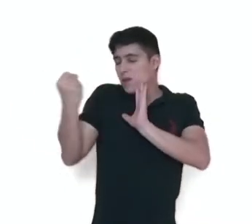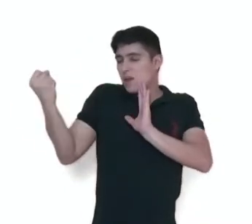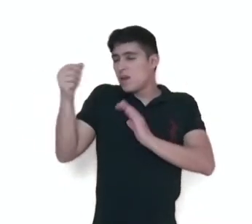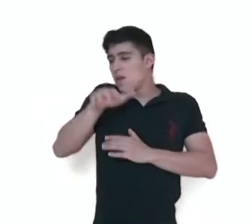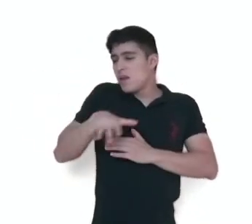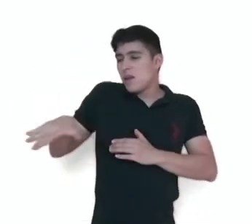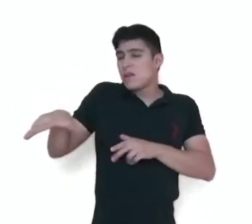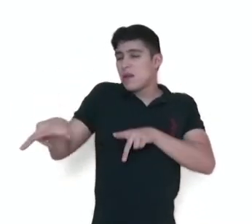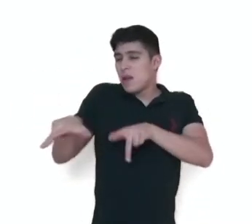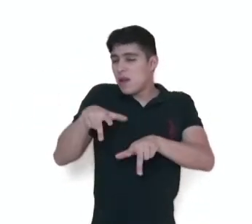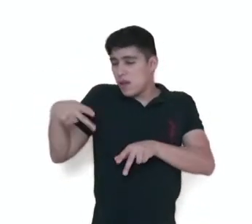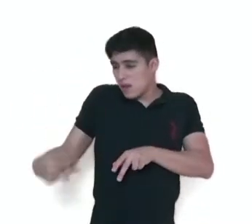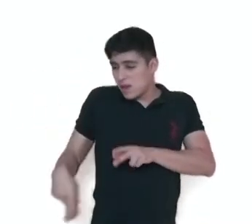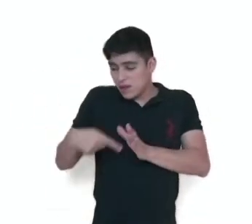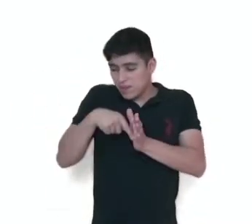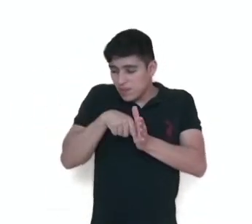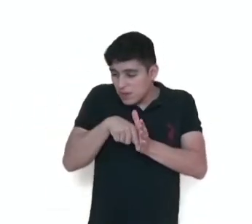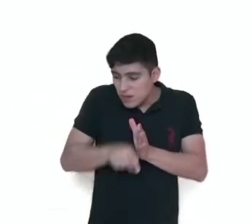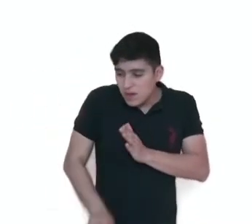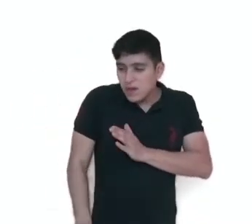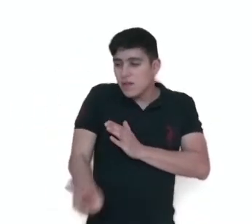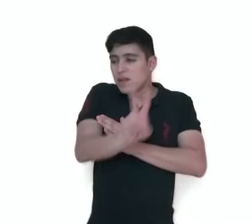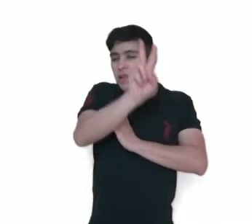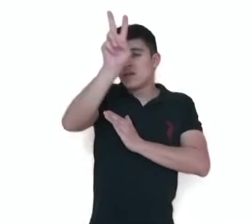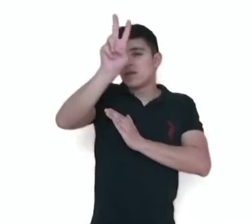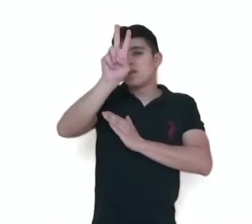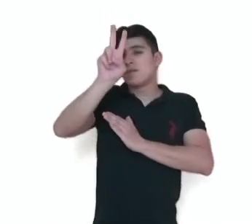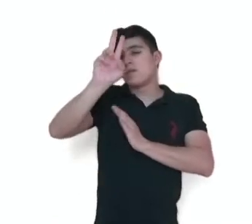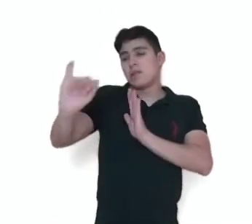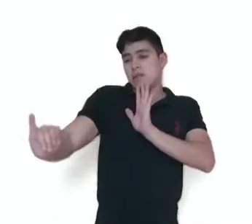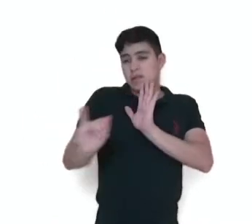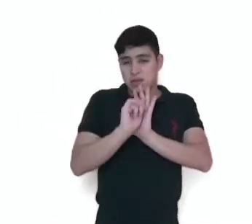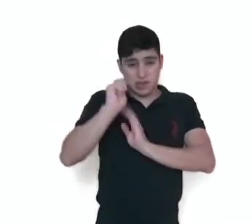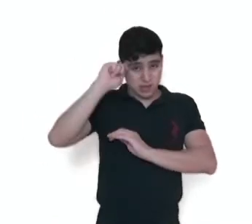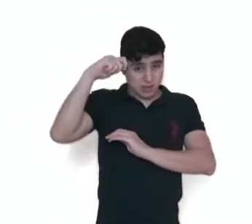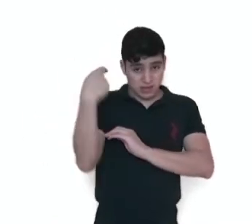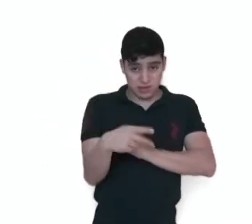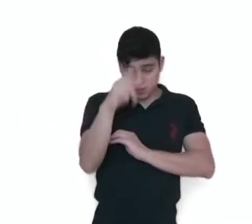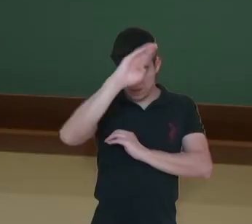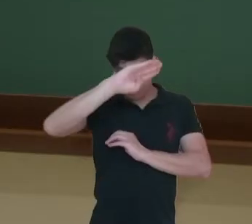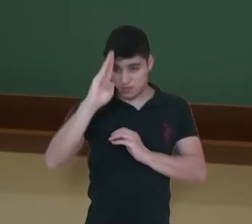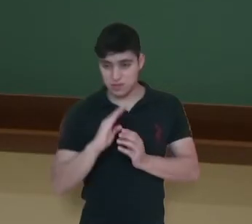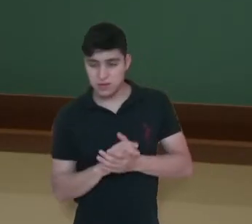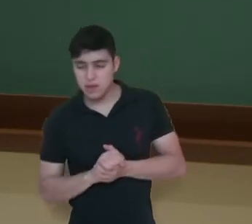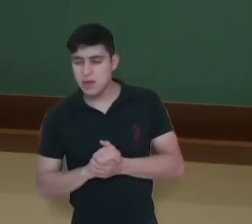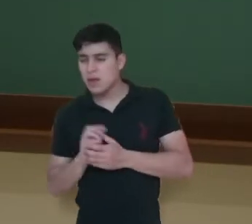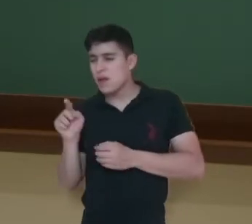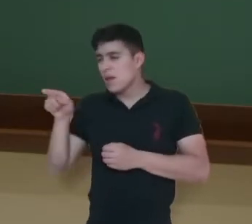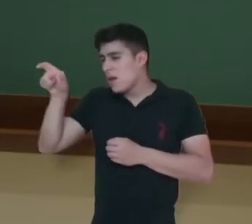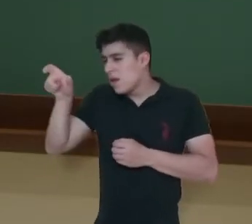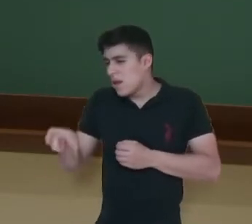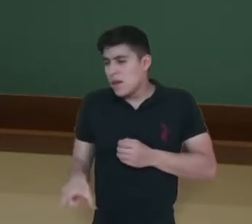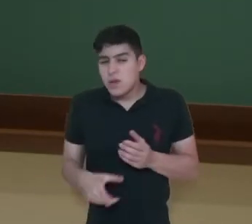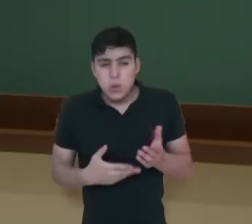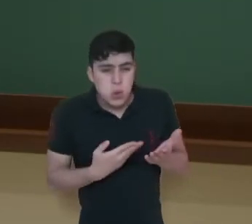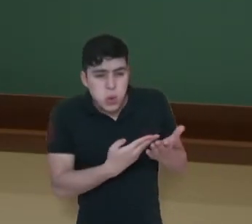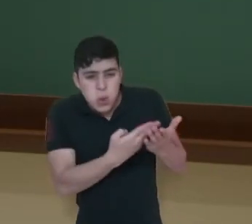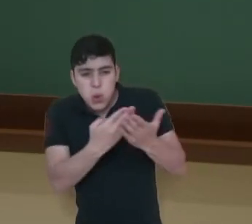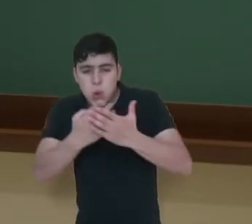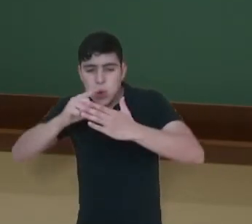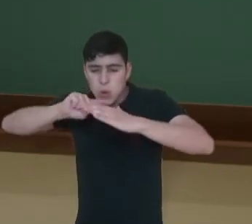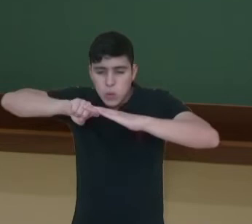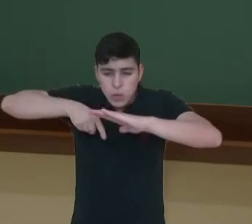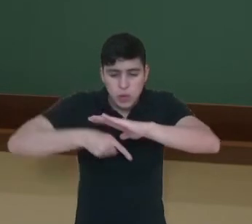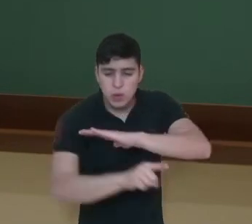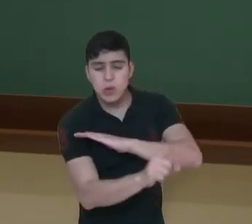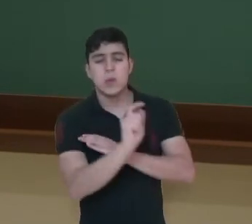hop atual, muito pela sua pesquisa e valorização da identidade negra no Brasil. Ele é um grande estudioso, ele foi a fundo ver o